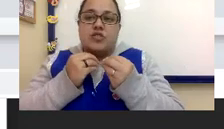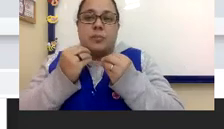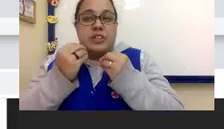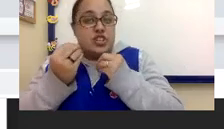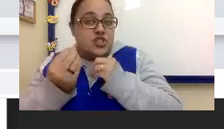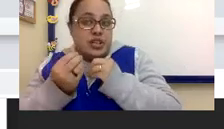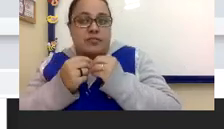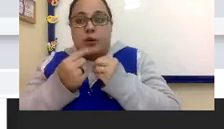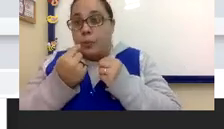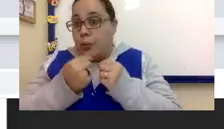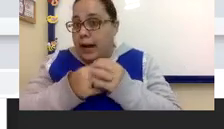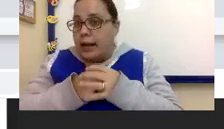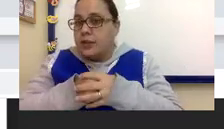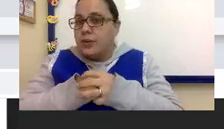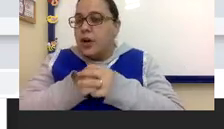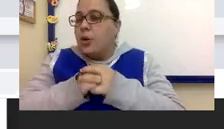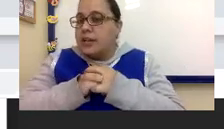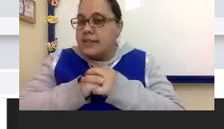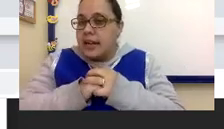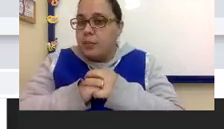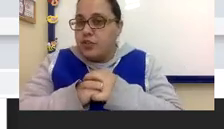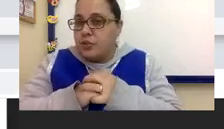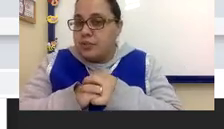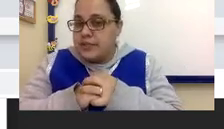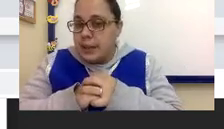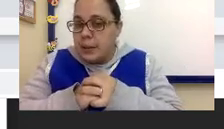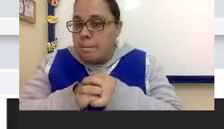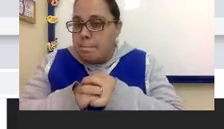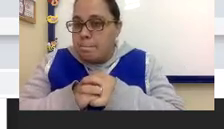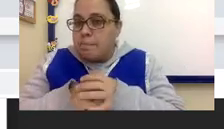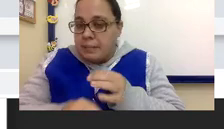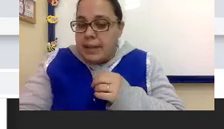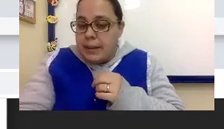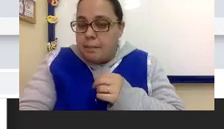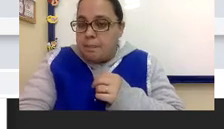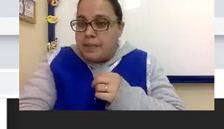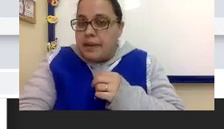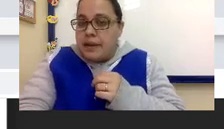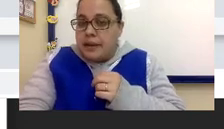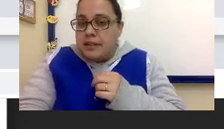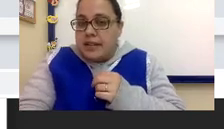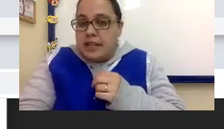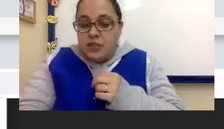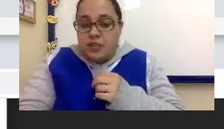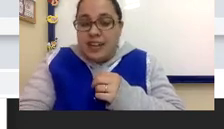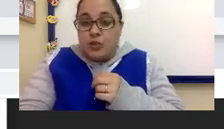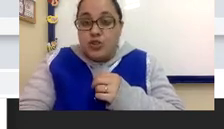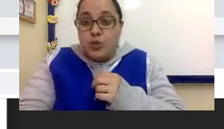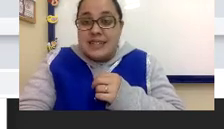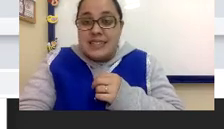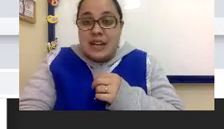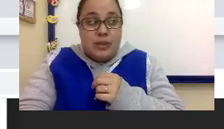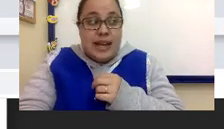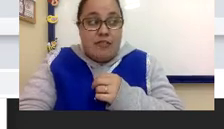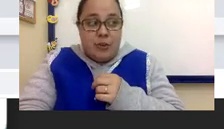meus dentes, com a minha gengiva, com o meu hálito? O que será que pode acontecer? Né? Será que eles vão